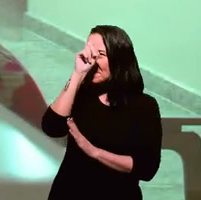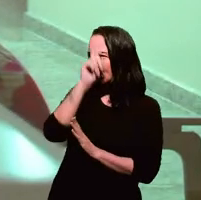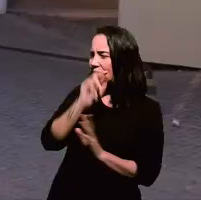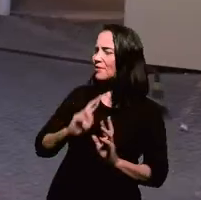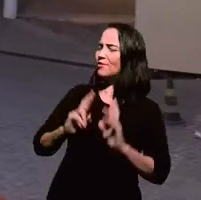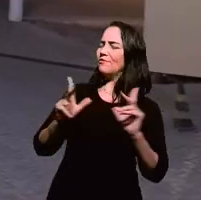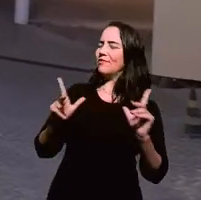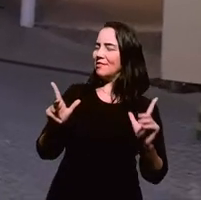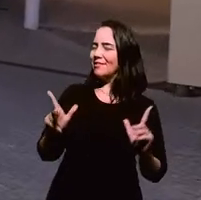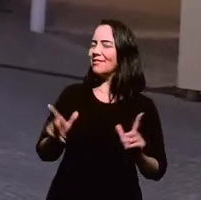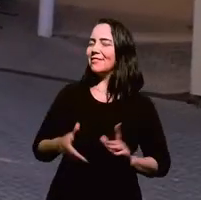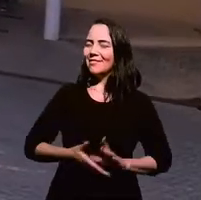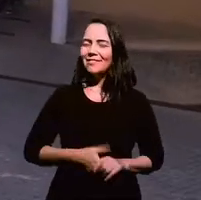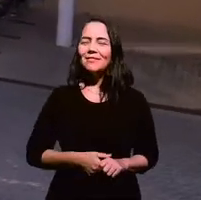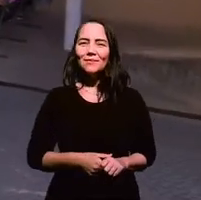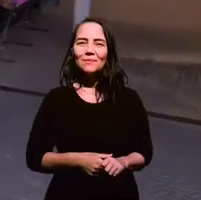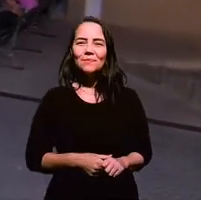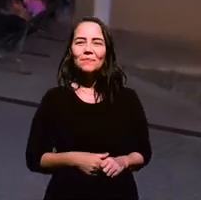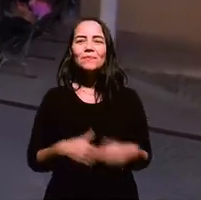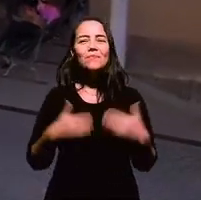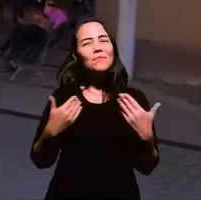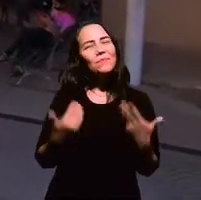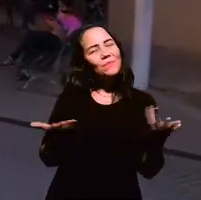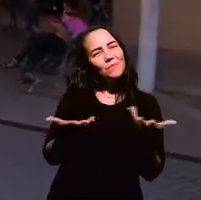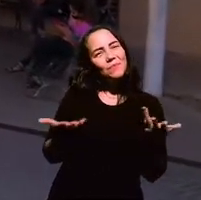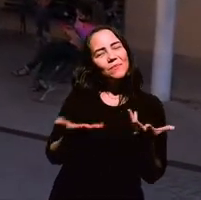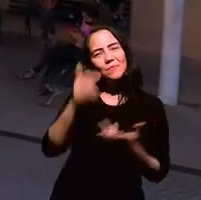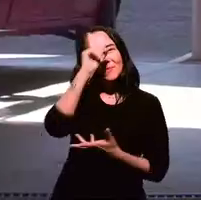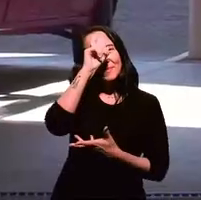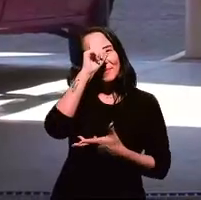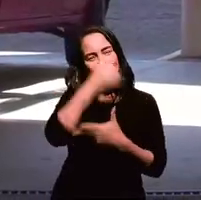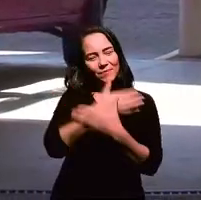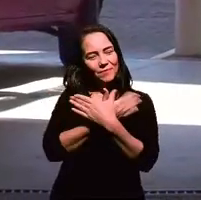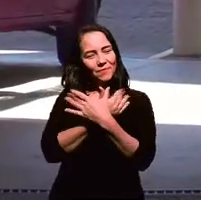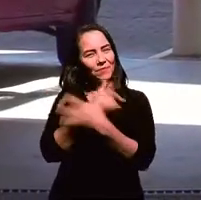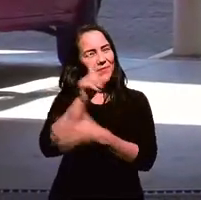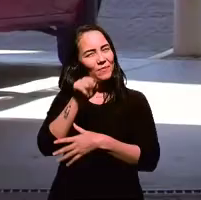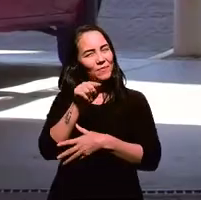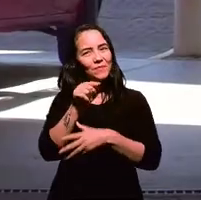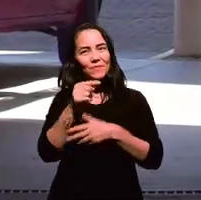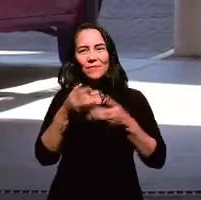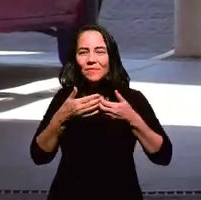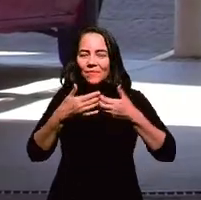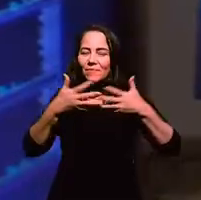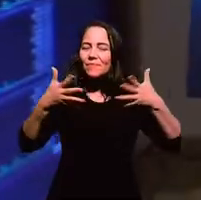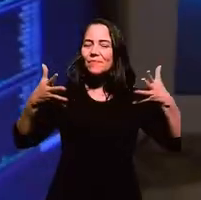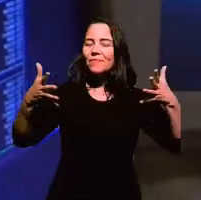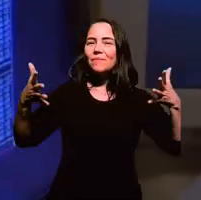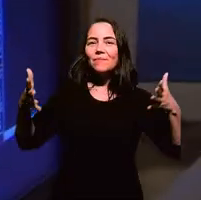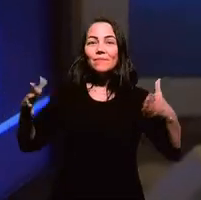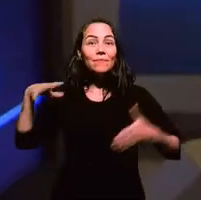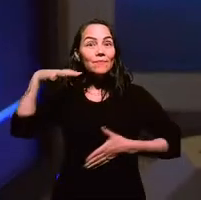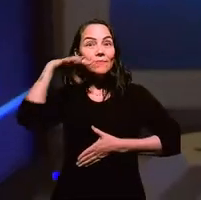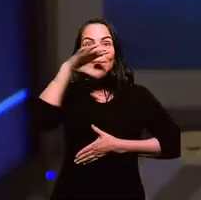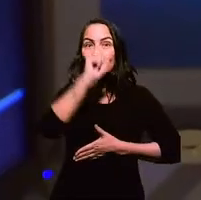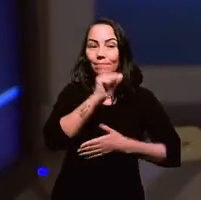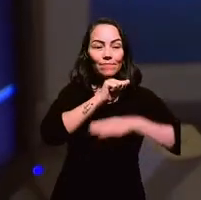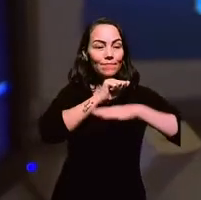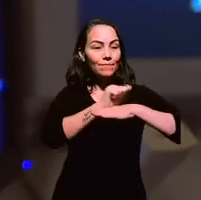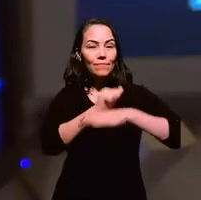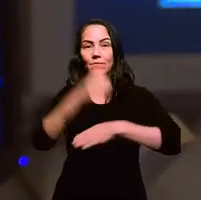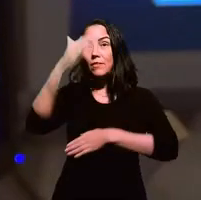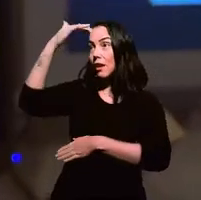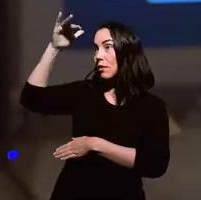verdade, né? Não tem. O Hospital São José hoje é uma porta de entrada para as emergências em adulto. É classificado isso aqui em